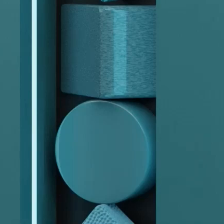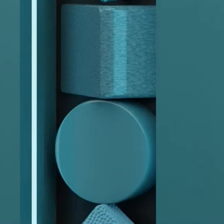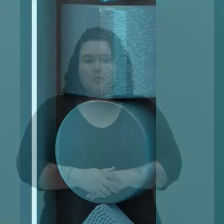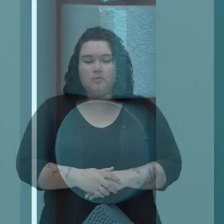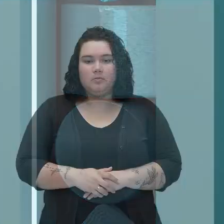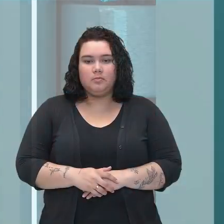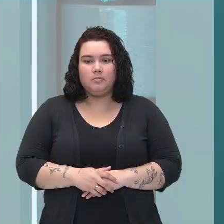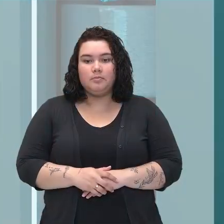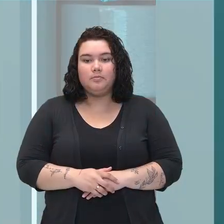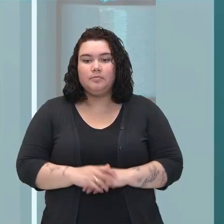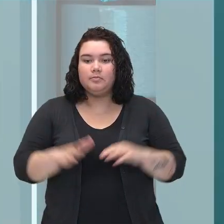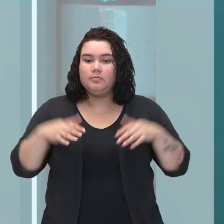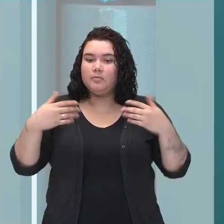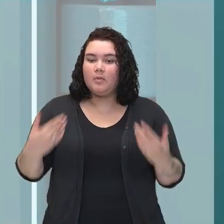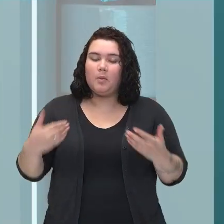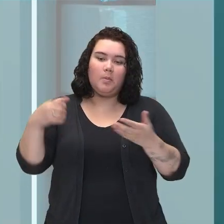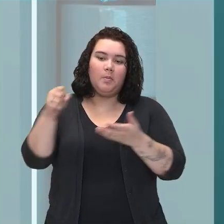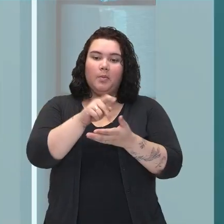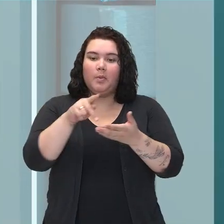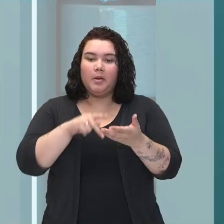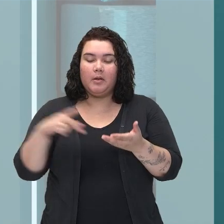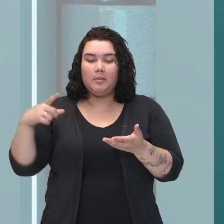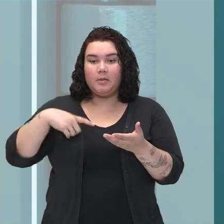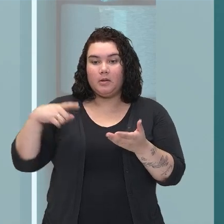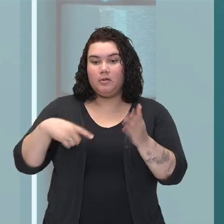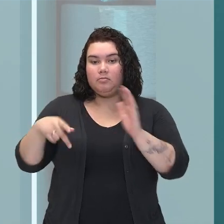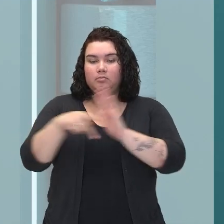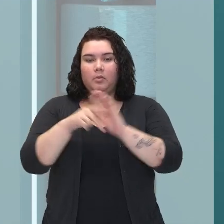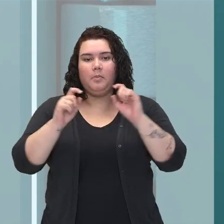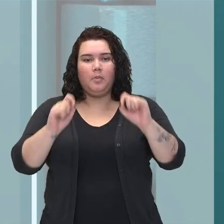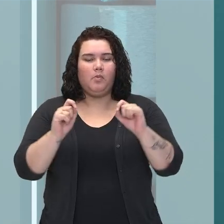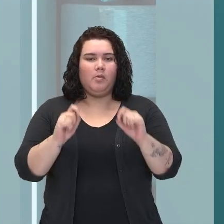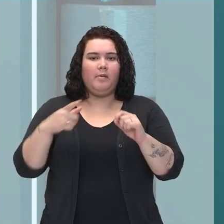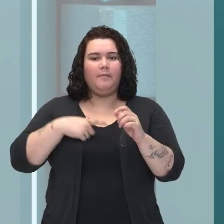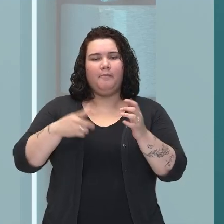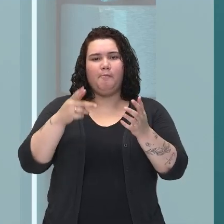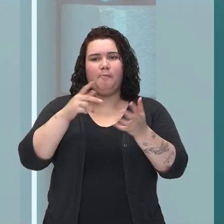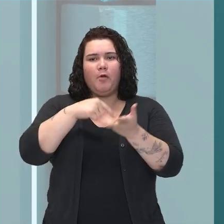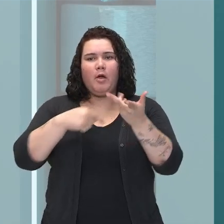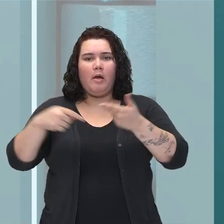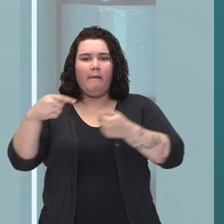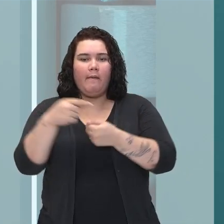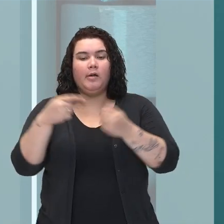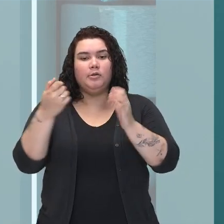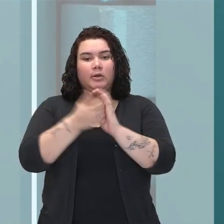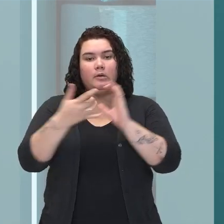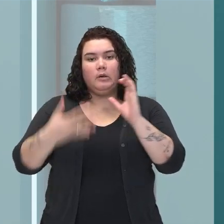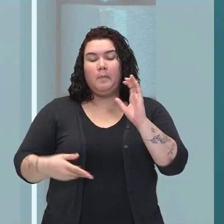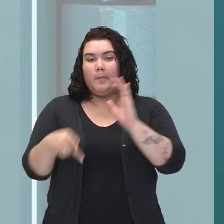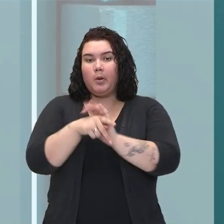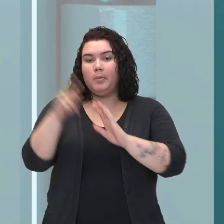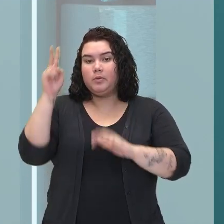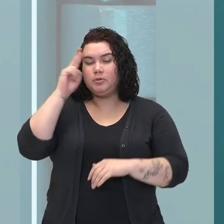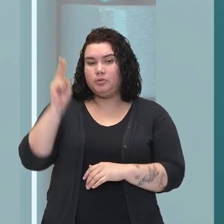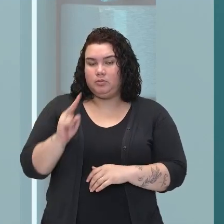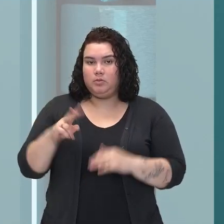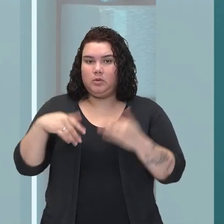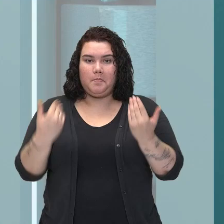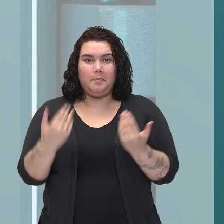existiam cortes, castelos, reis, rainhas, príncipes, princesas. Principalmente homens